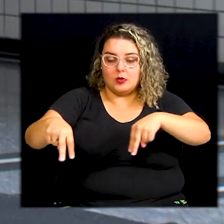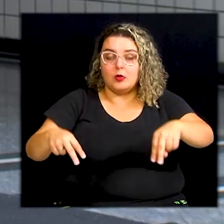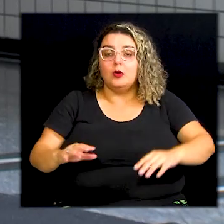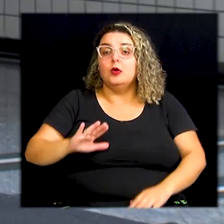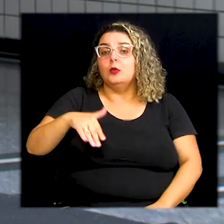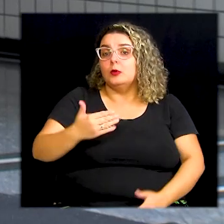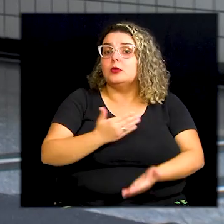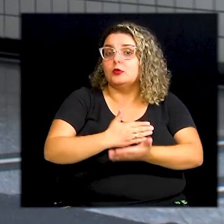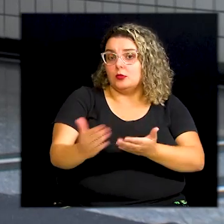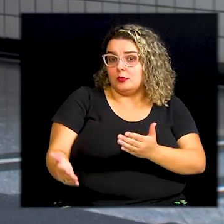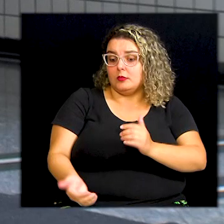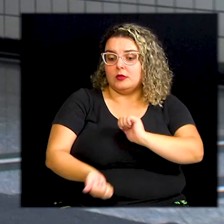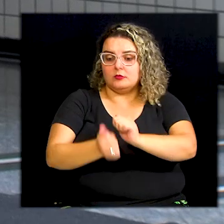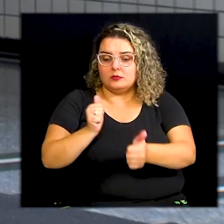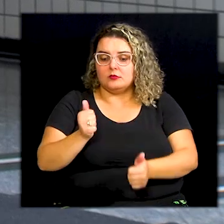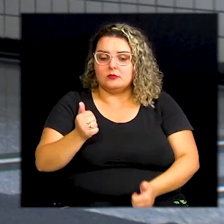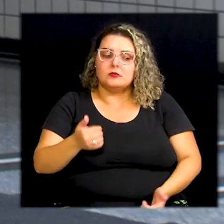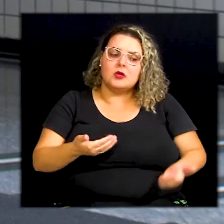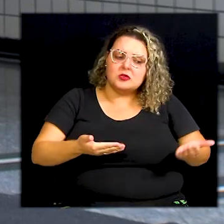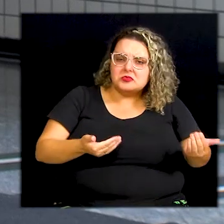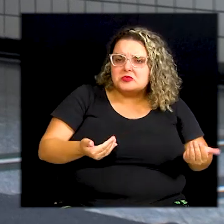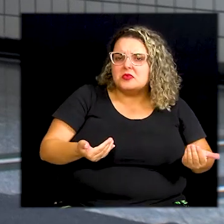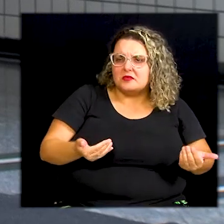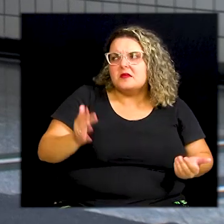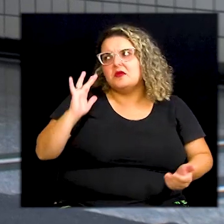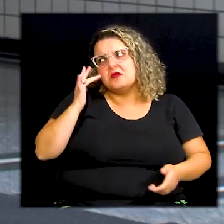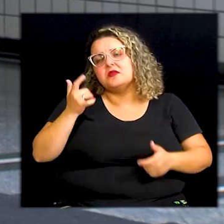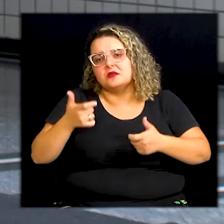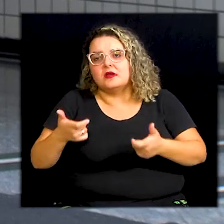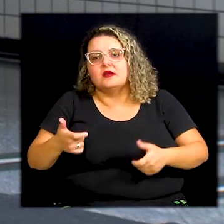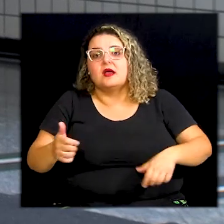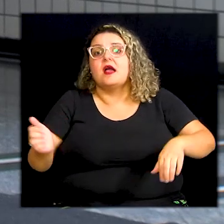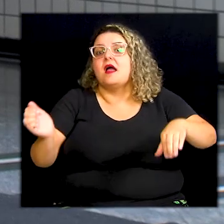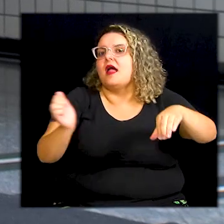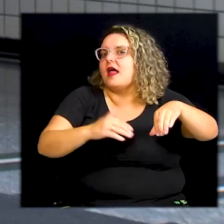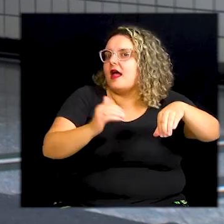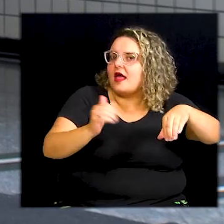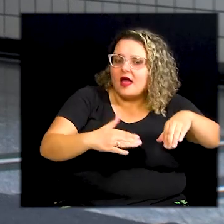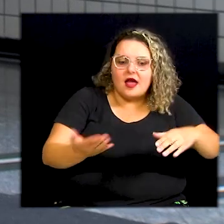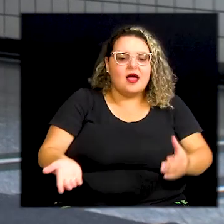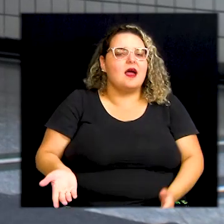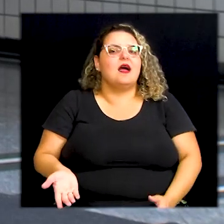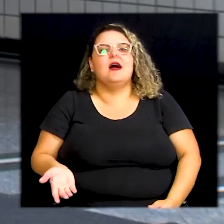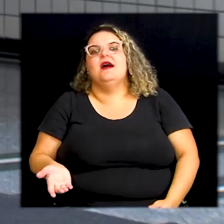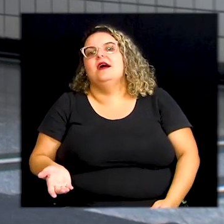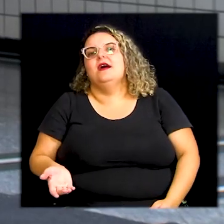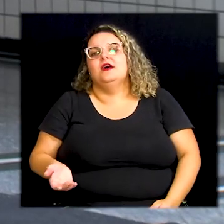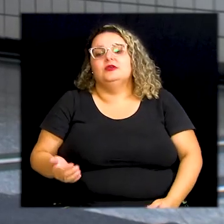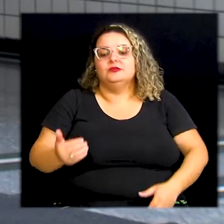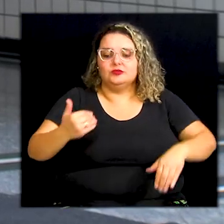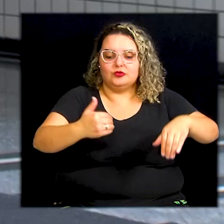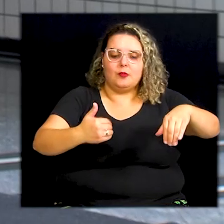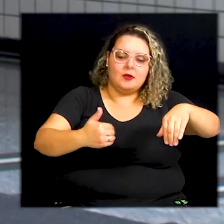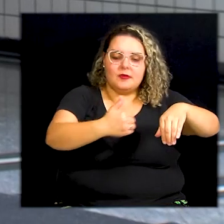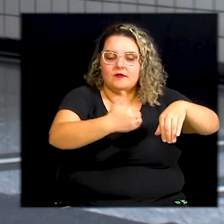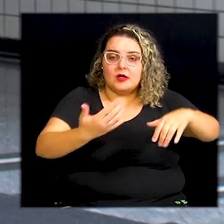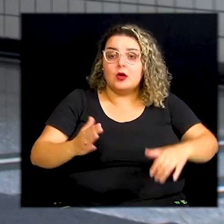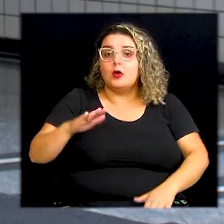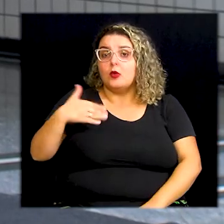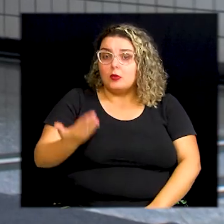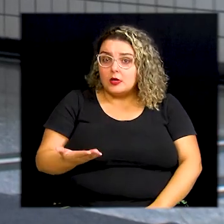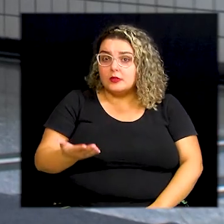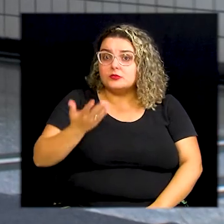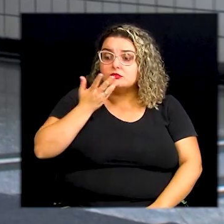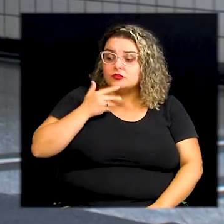começa a jogar futebol quando você é garoto, eu acho que a maioria quer ser atacante, quer ser quer jogar do meio para frente. Quando você